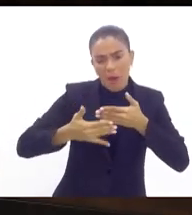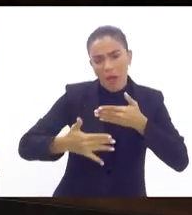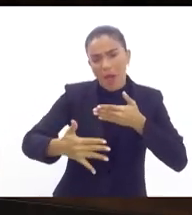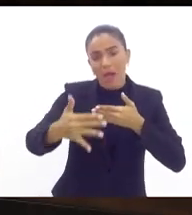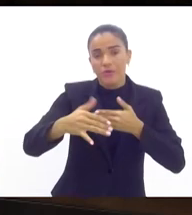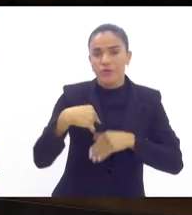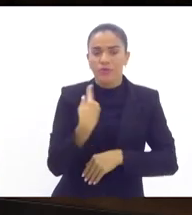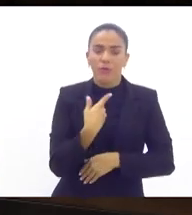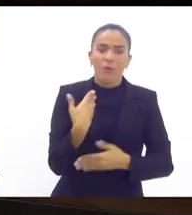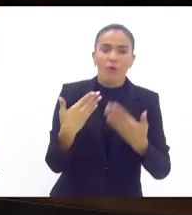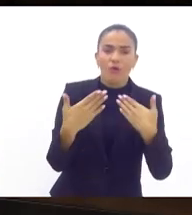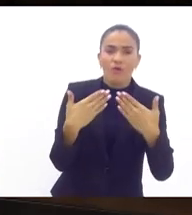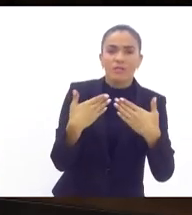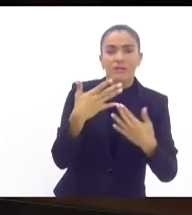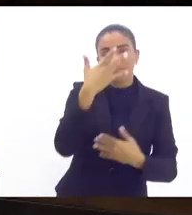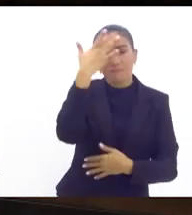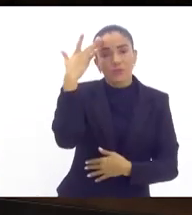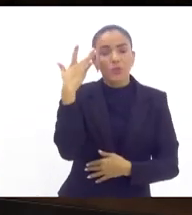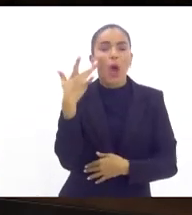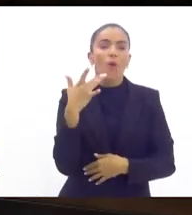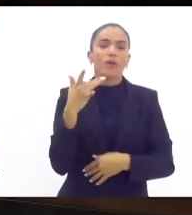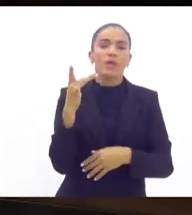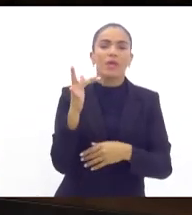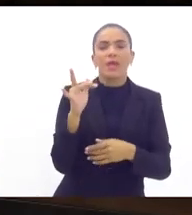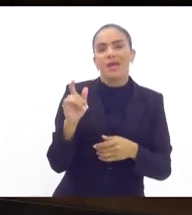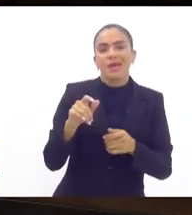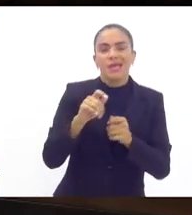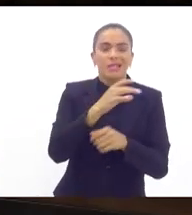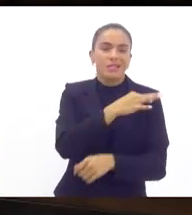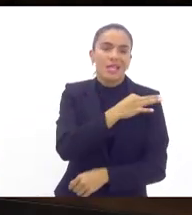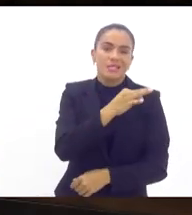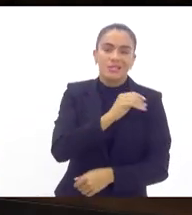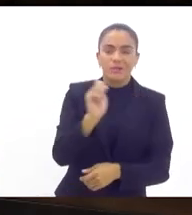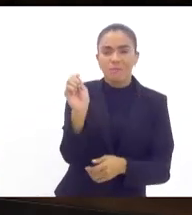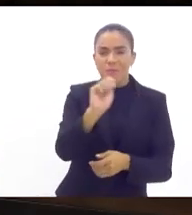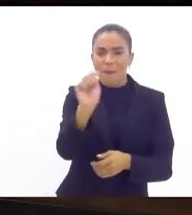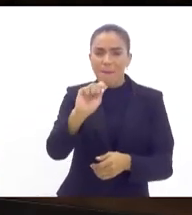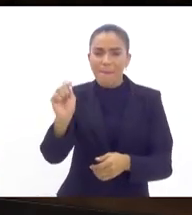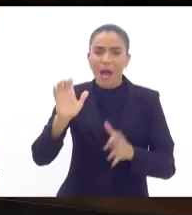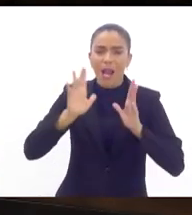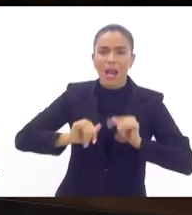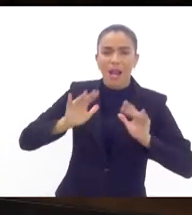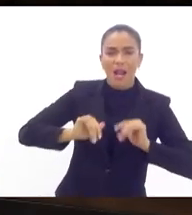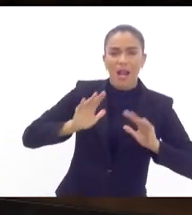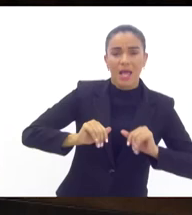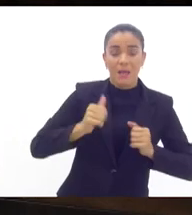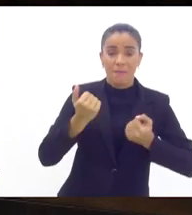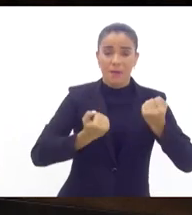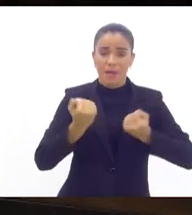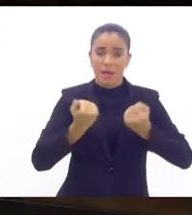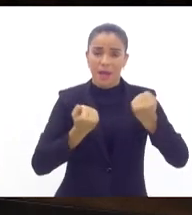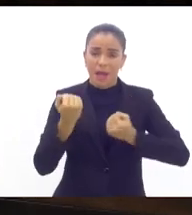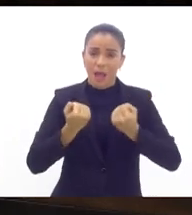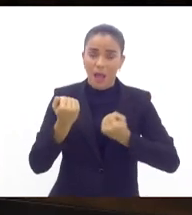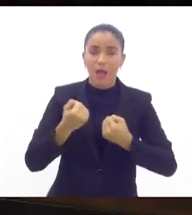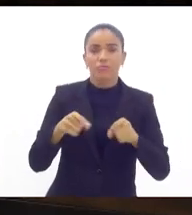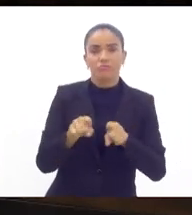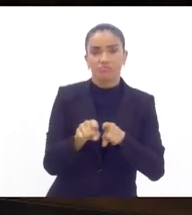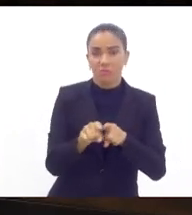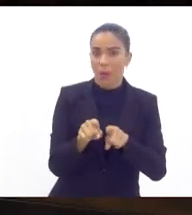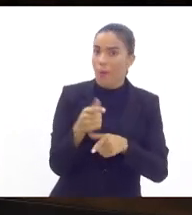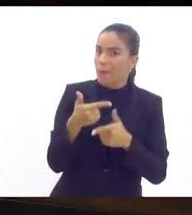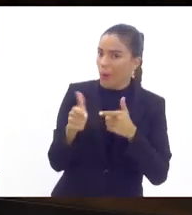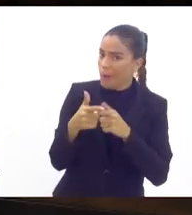a questão dos flanelinhas que é uma questão abusiva para o torcedor por exemplo que vai ao Maracanã é um problema